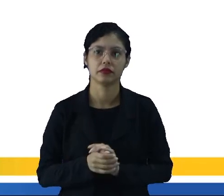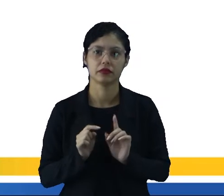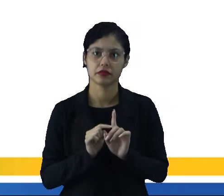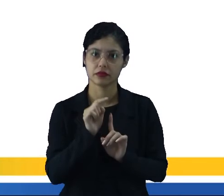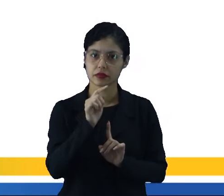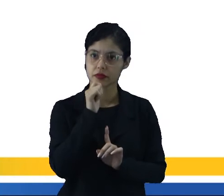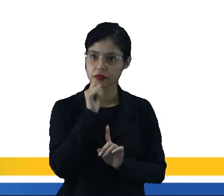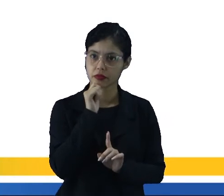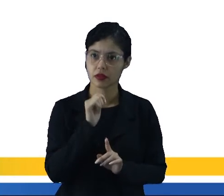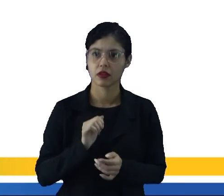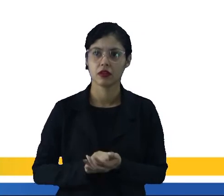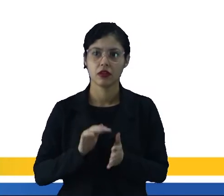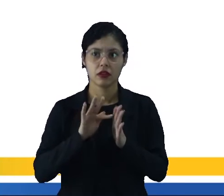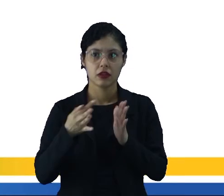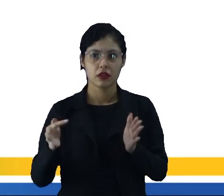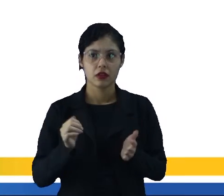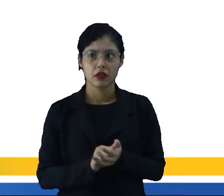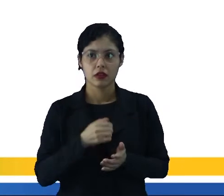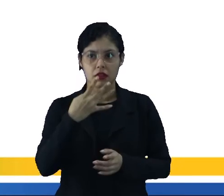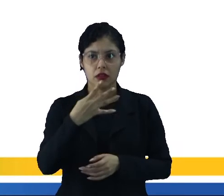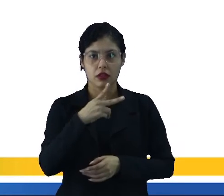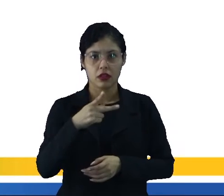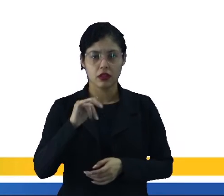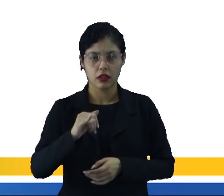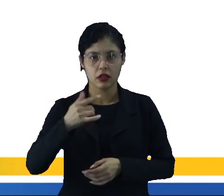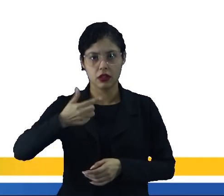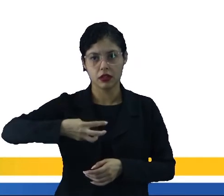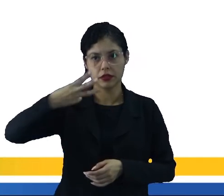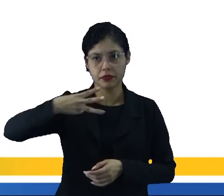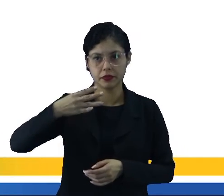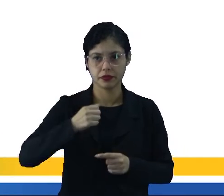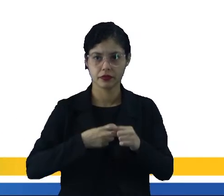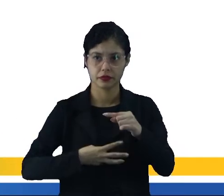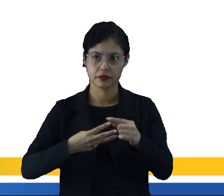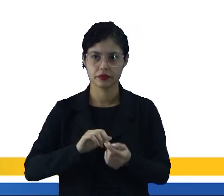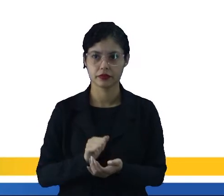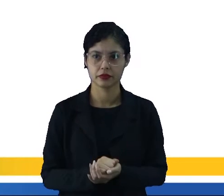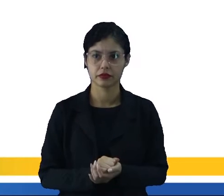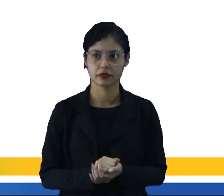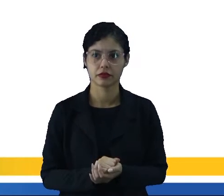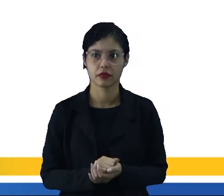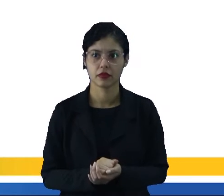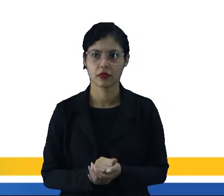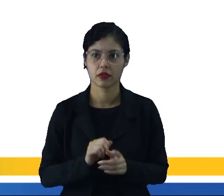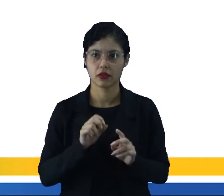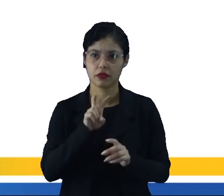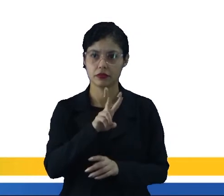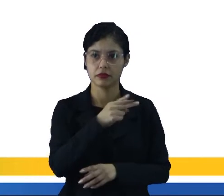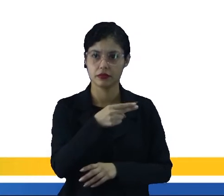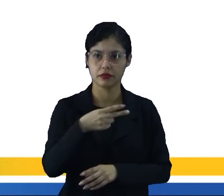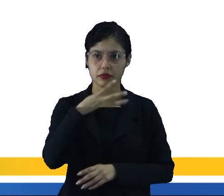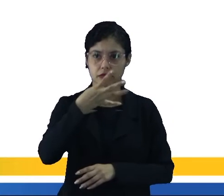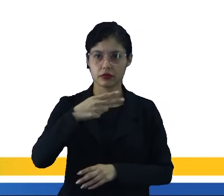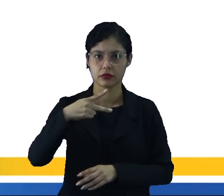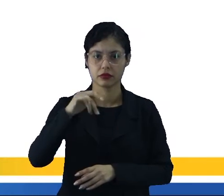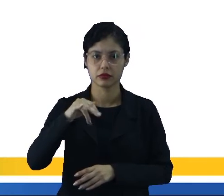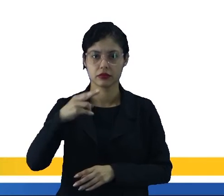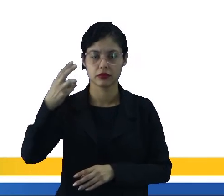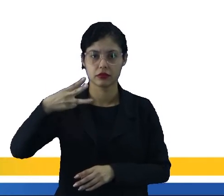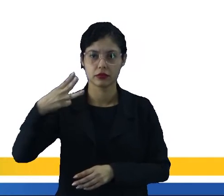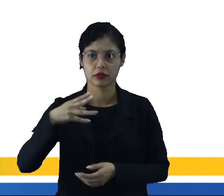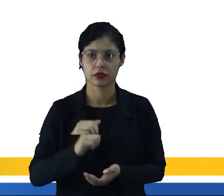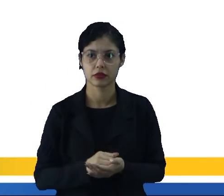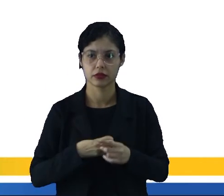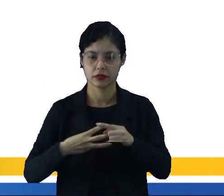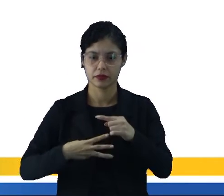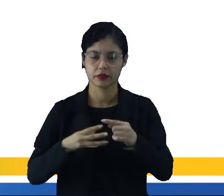da esfera é dado pela fórmula 4 p r Ao Cubo sobre 3 de novo Volume 4 p r Ao Cubo sobre